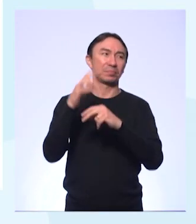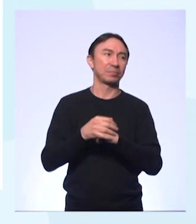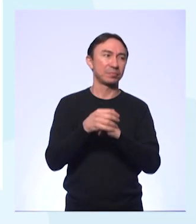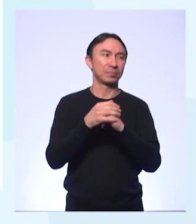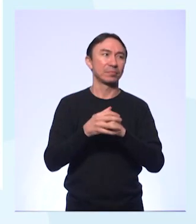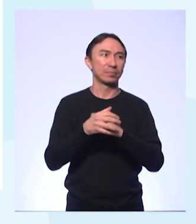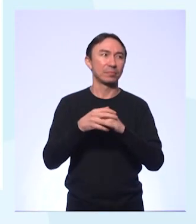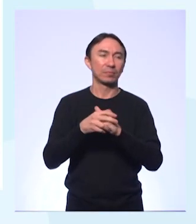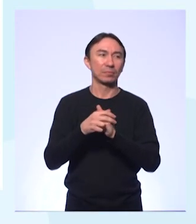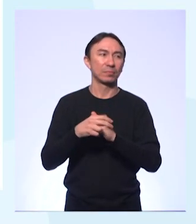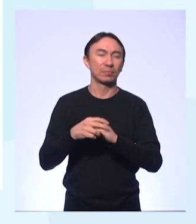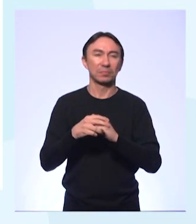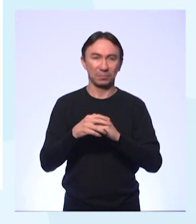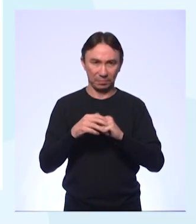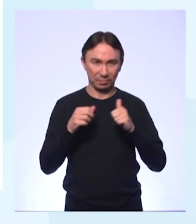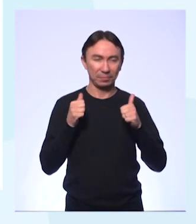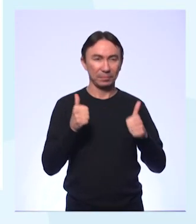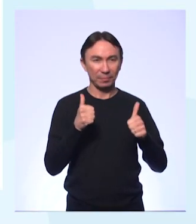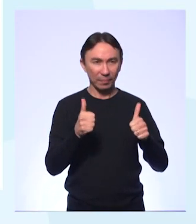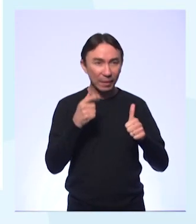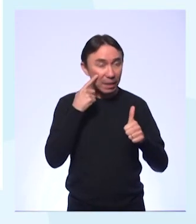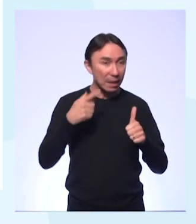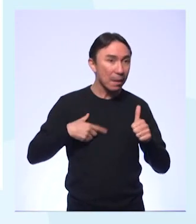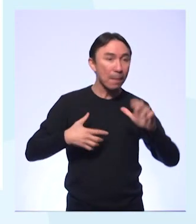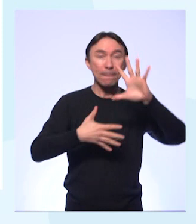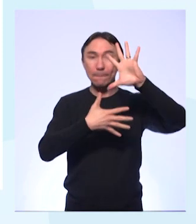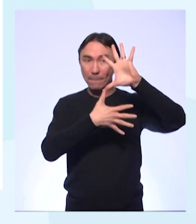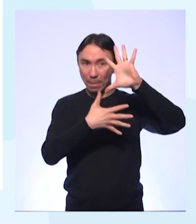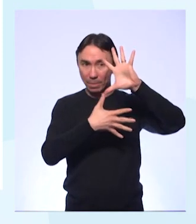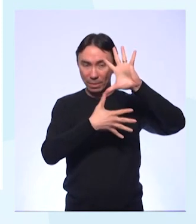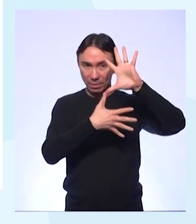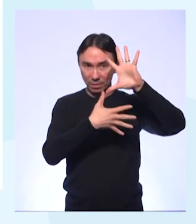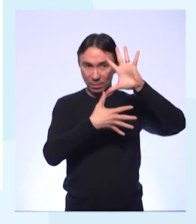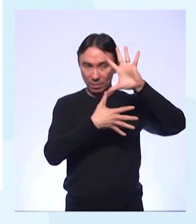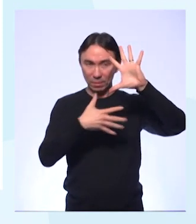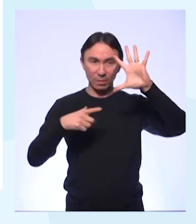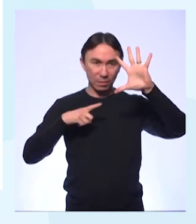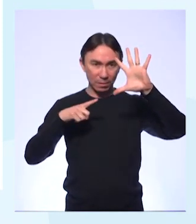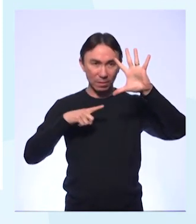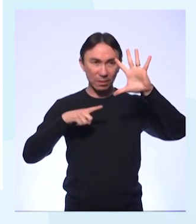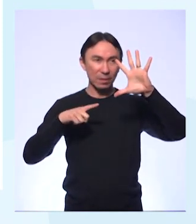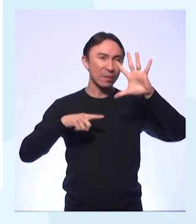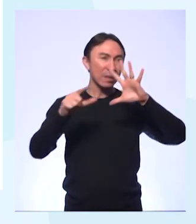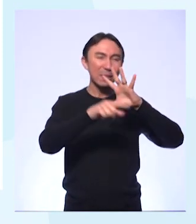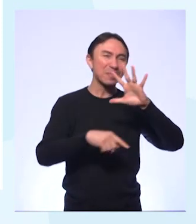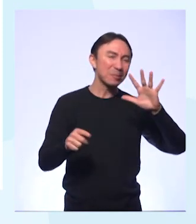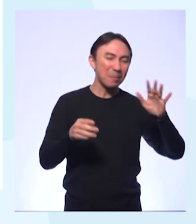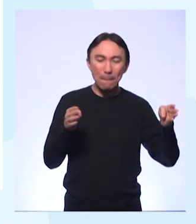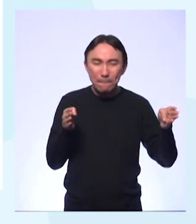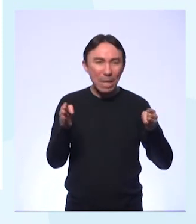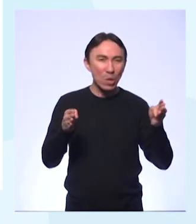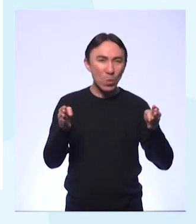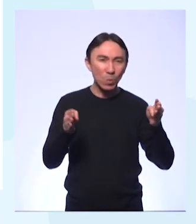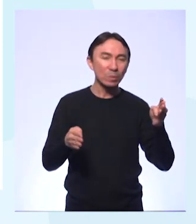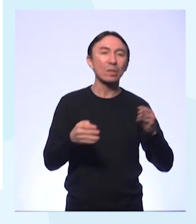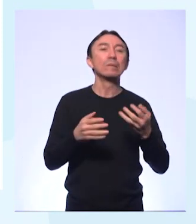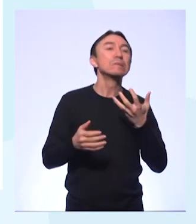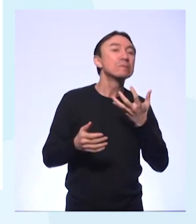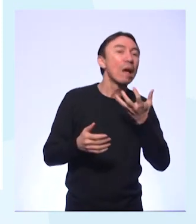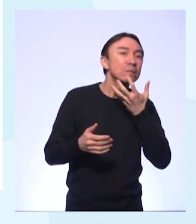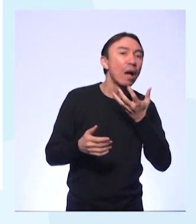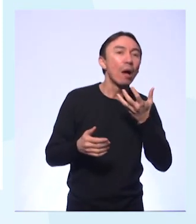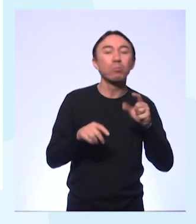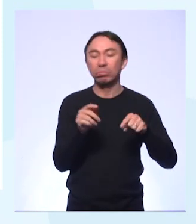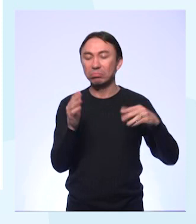aí eu trouxe 2 mapas. Esse mapa mostra do período de dezembro a fevereiro, por causa dessa questão que eu falei para vocês, né? Linha